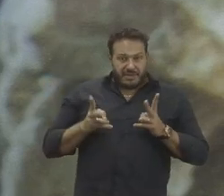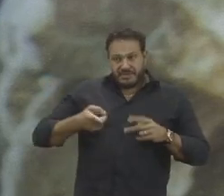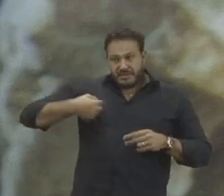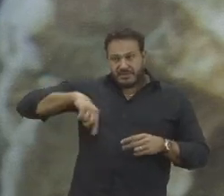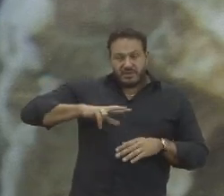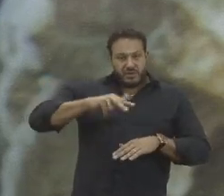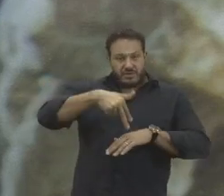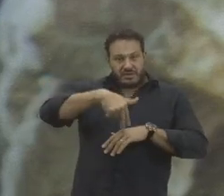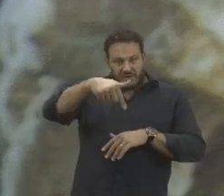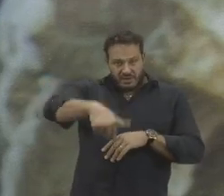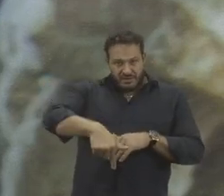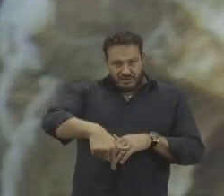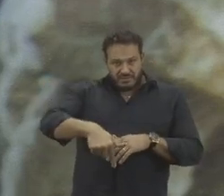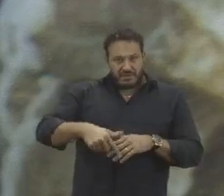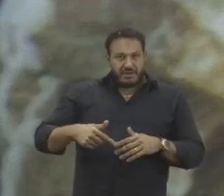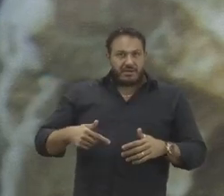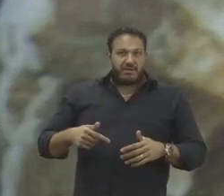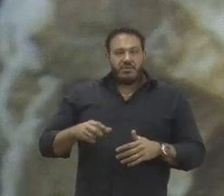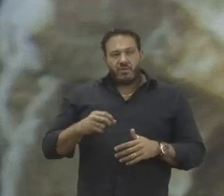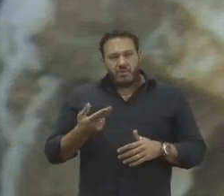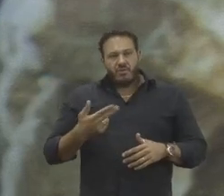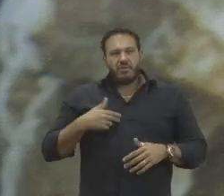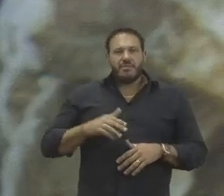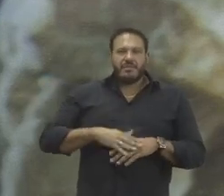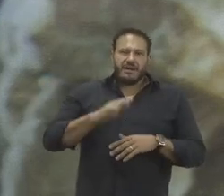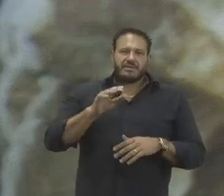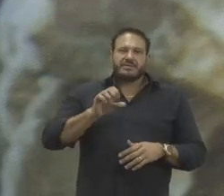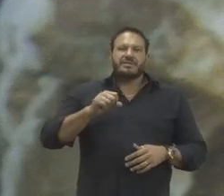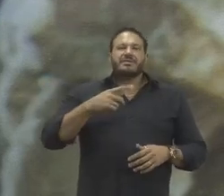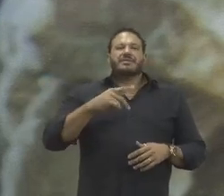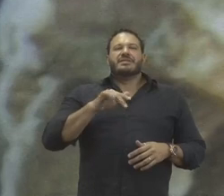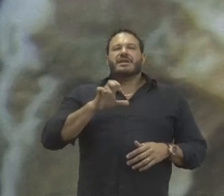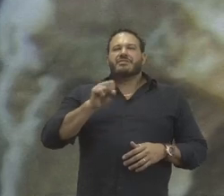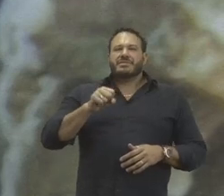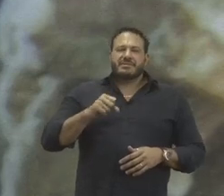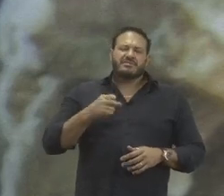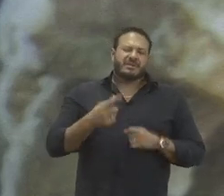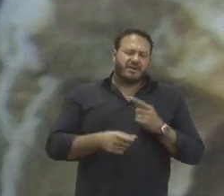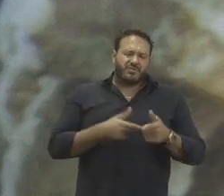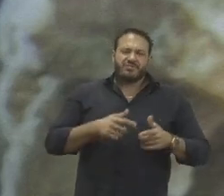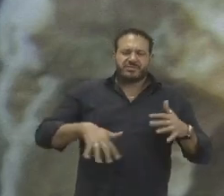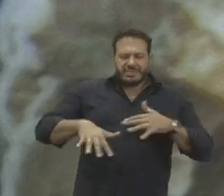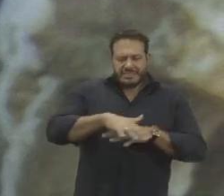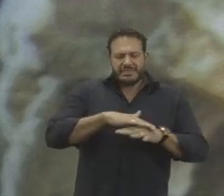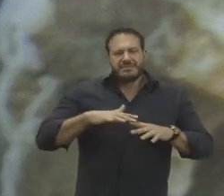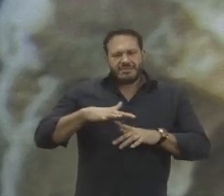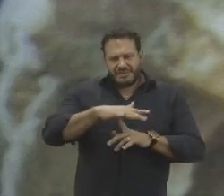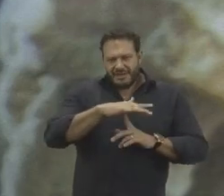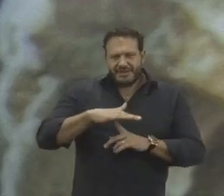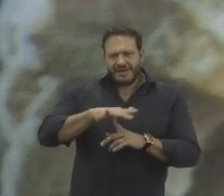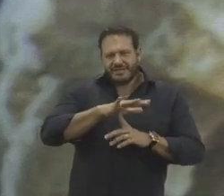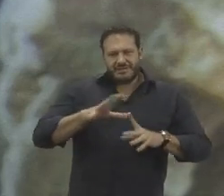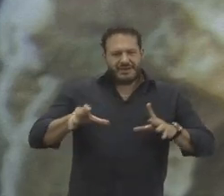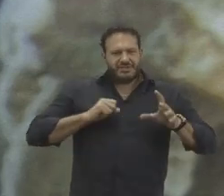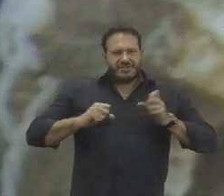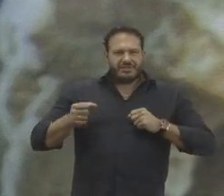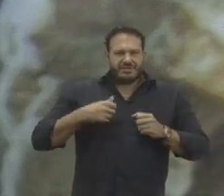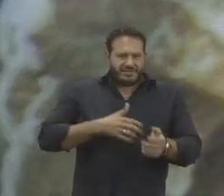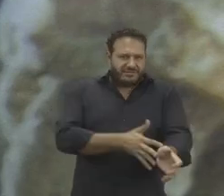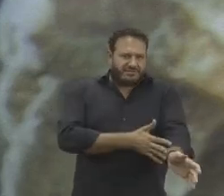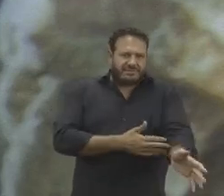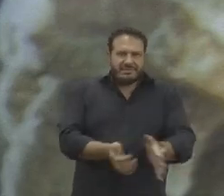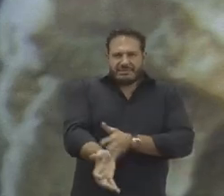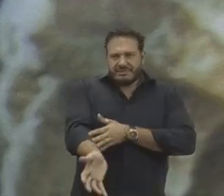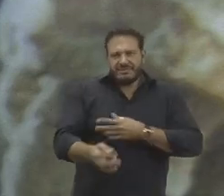né sobre as outras ou Sapiens né e e uns neandertais infiltrados também que a gente carrega nas nossas veias no